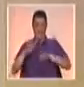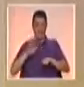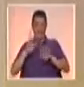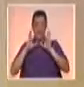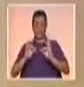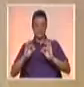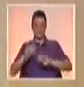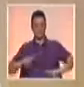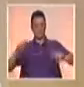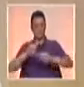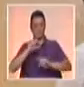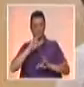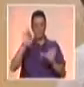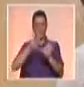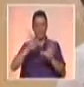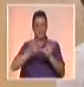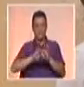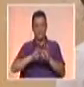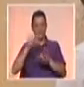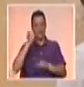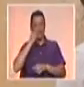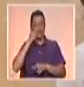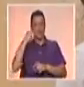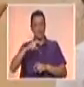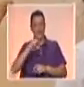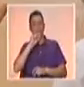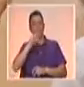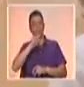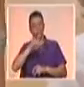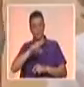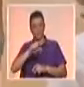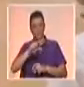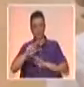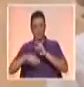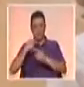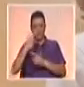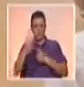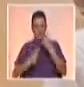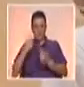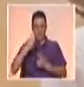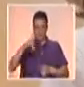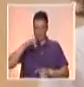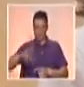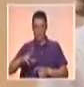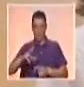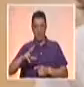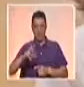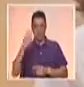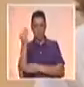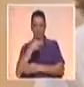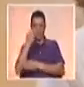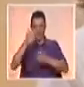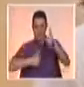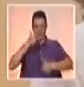queremos. E só pode que participar quem estiver por perto ou é possível, de qualquer sítio do país, um jovem